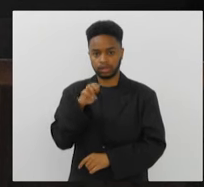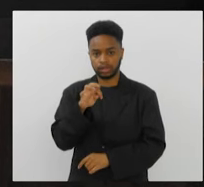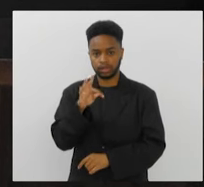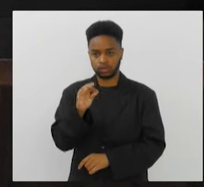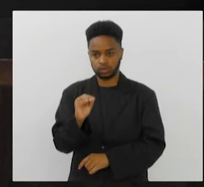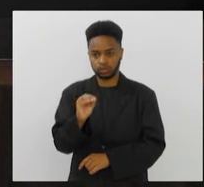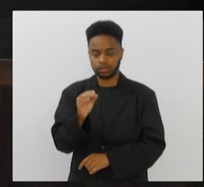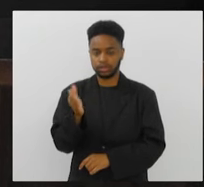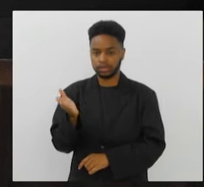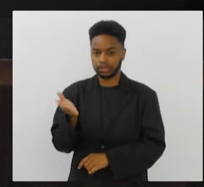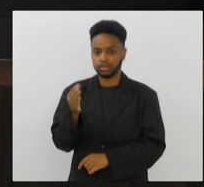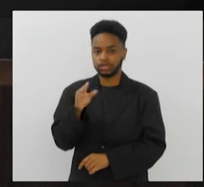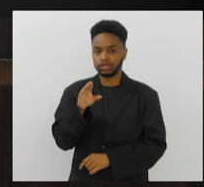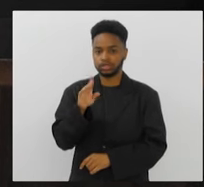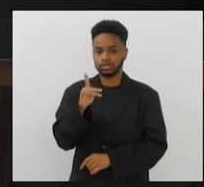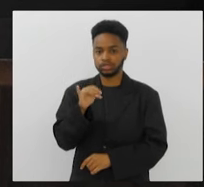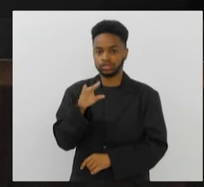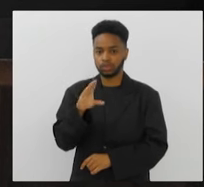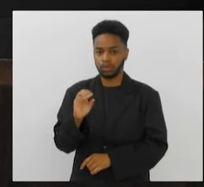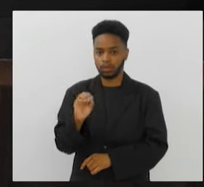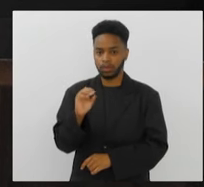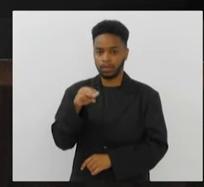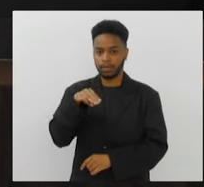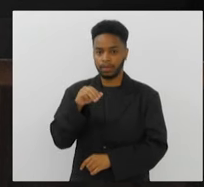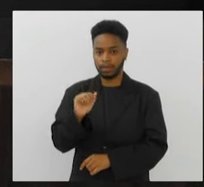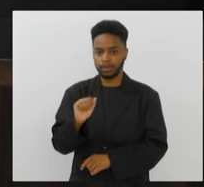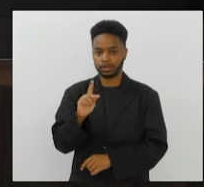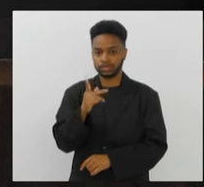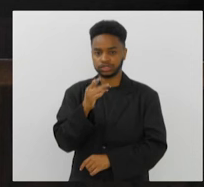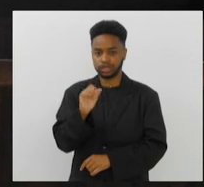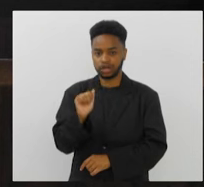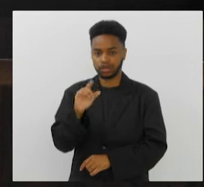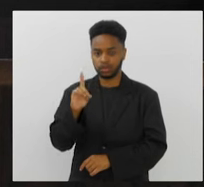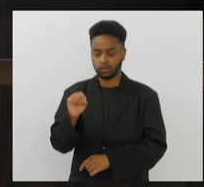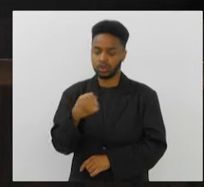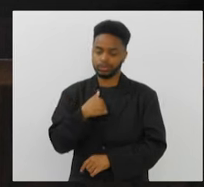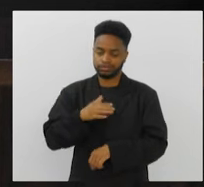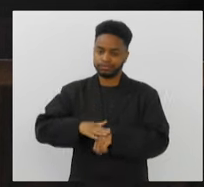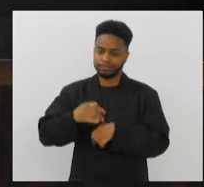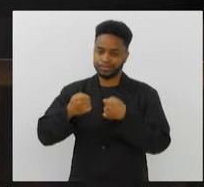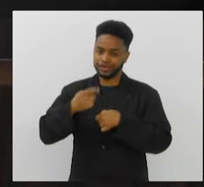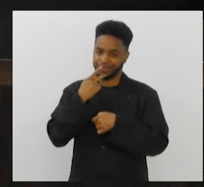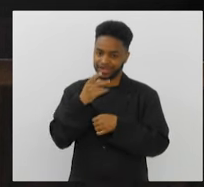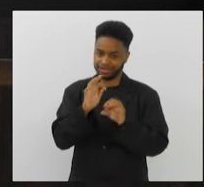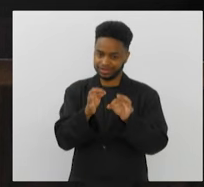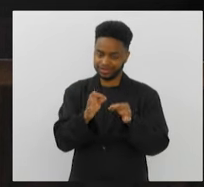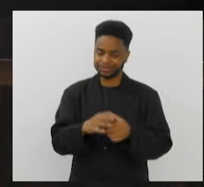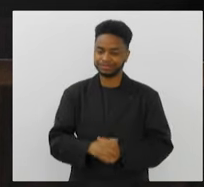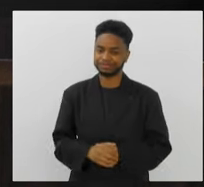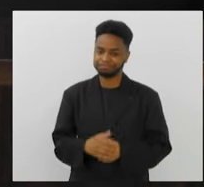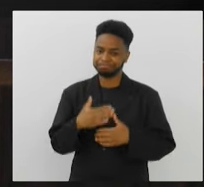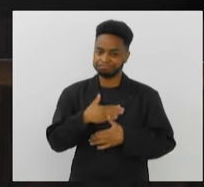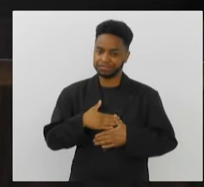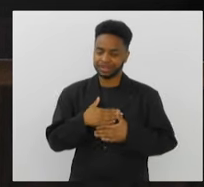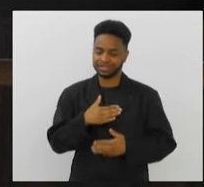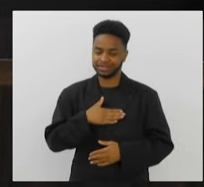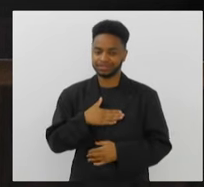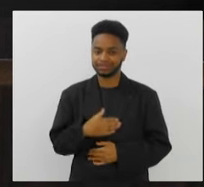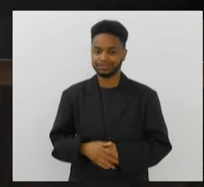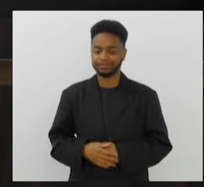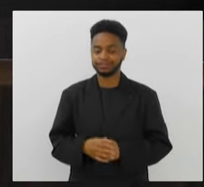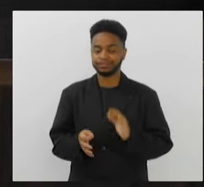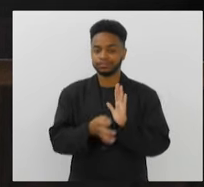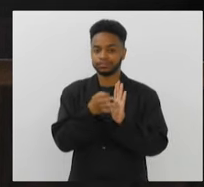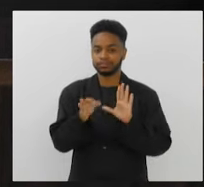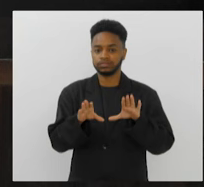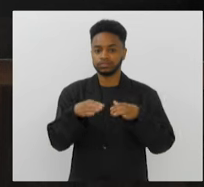Chico Machado. Esse eu tinha que dizer isso. Fala, Chico. Fala a verdade, hein? Que honra para mim. O parecer da Comissão de